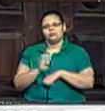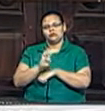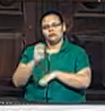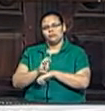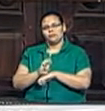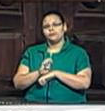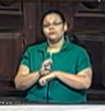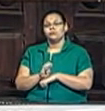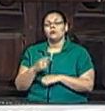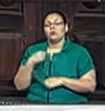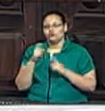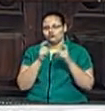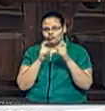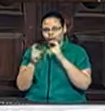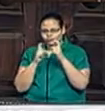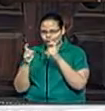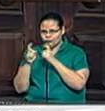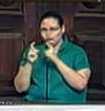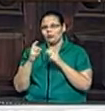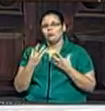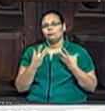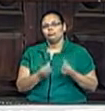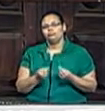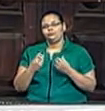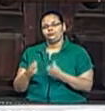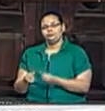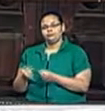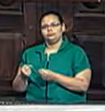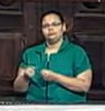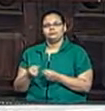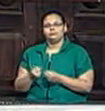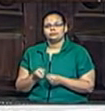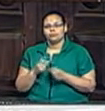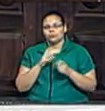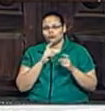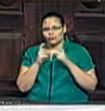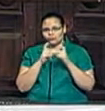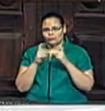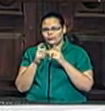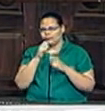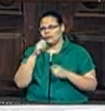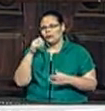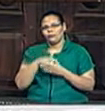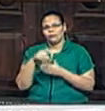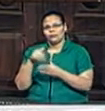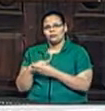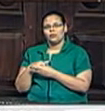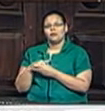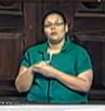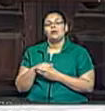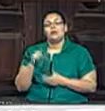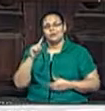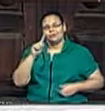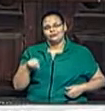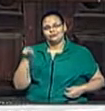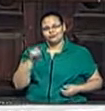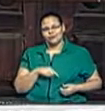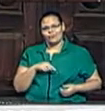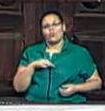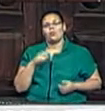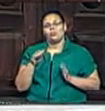alarma discutirmos e aprovarmos, sequer discutirmos e votarmos a extinção do programa